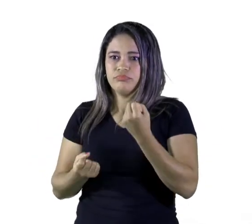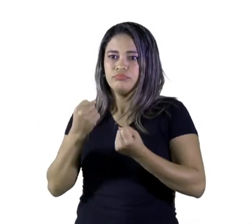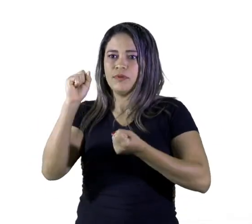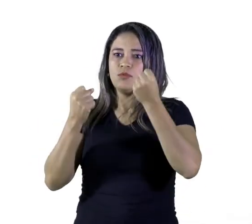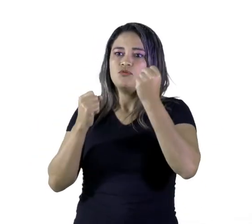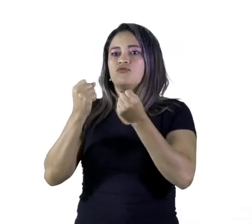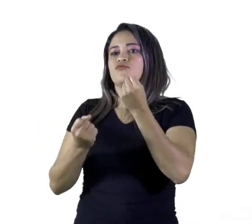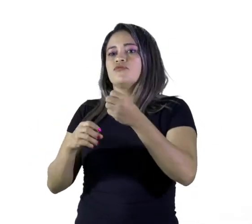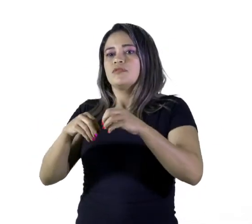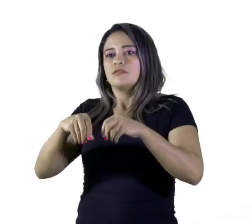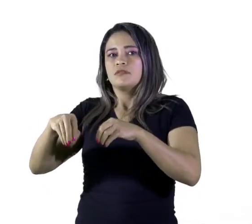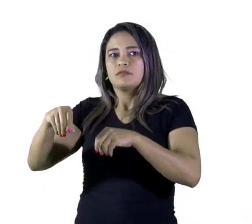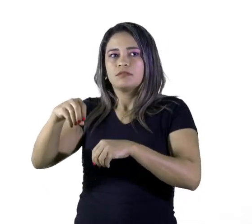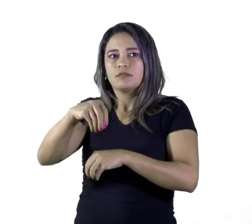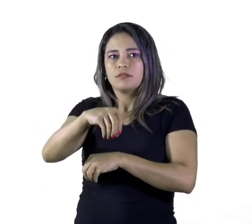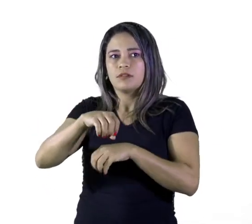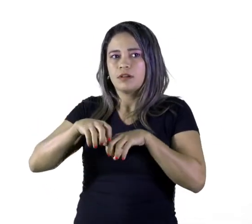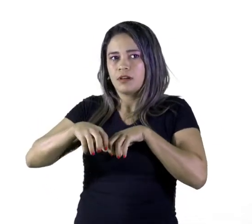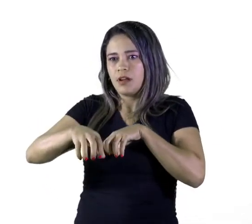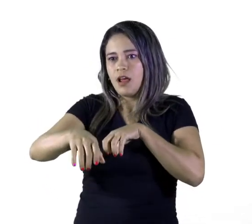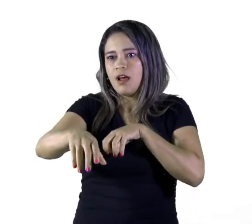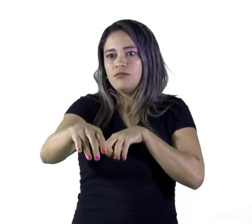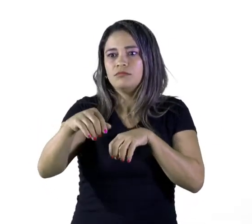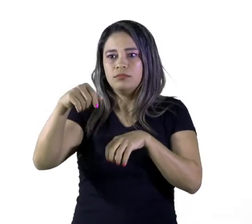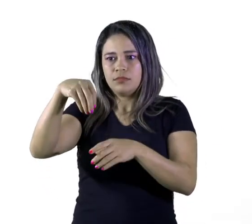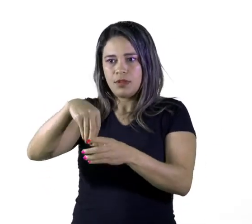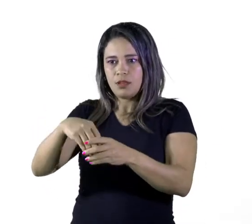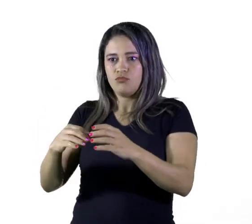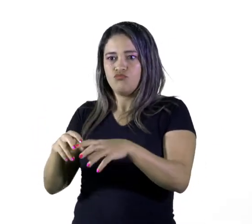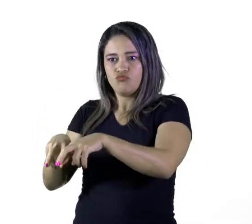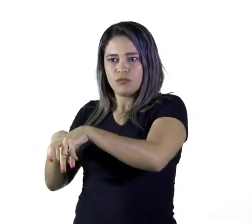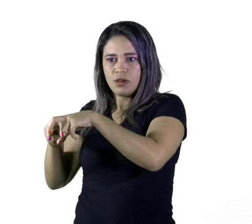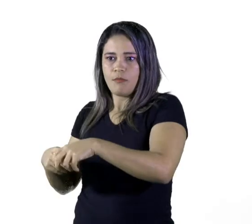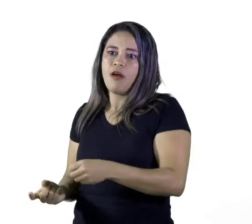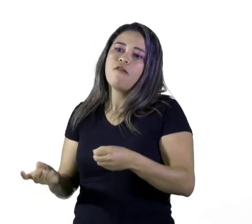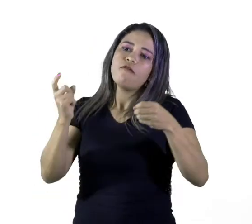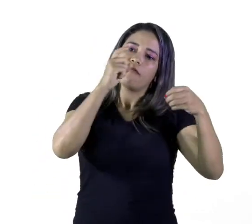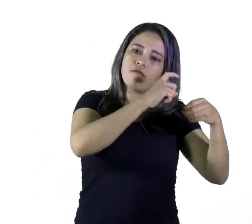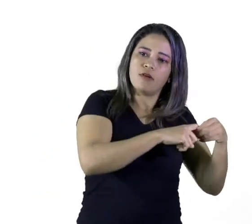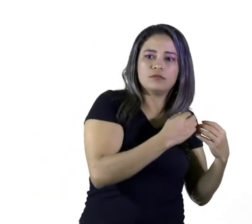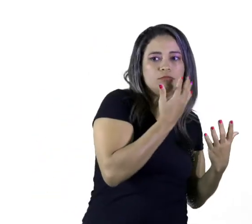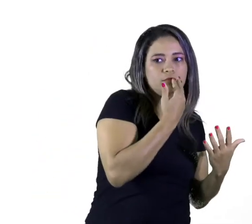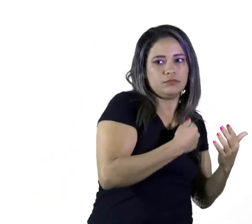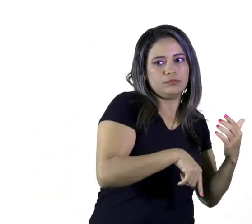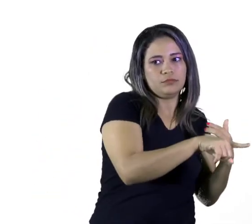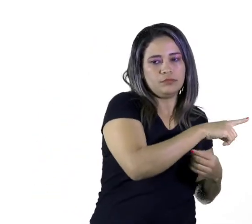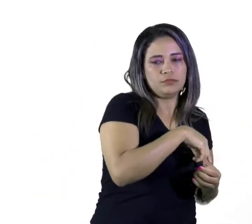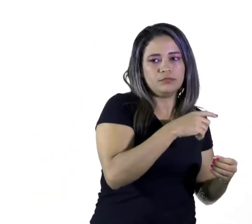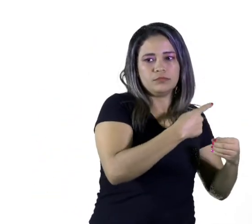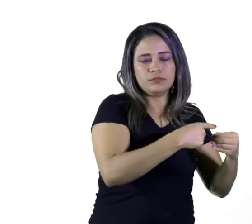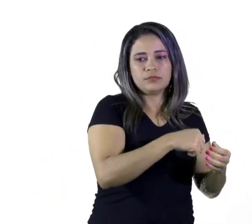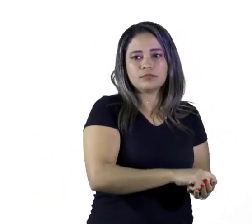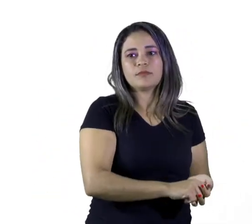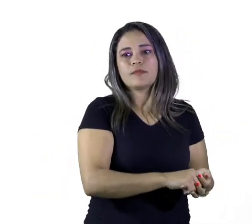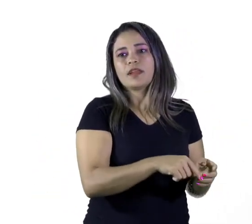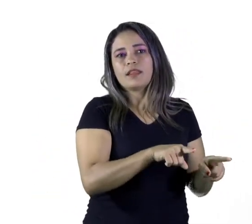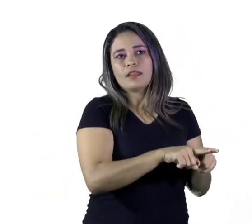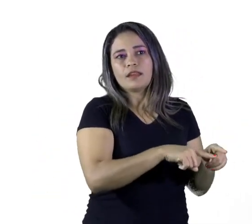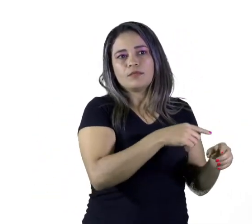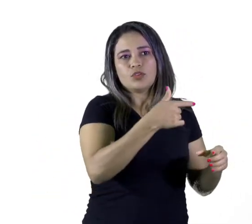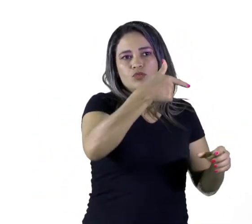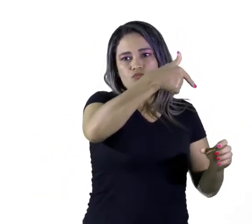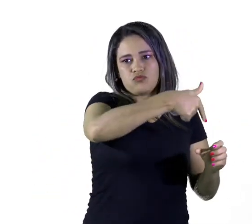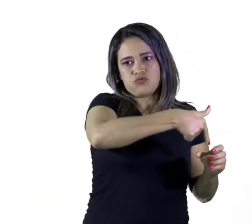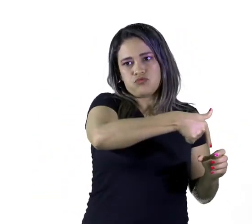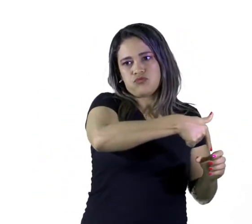campo. E o grão volta para a cidade para a nossa alimentação. O campo fornece o combustível para o setor urbano.